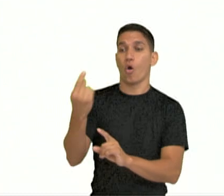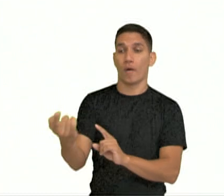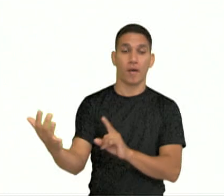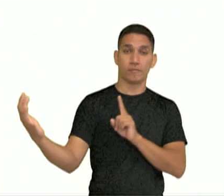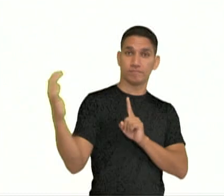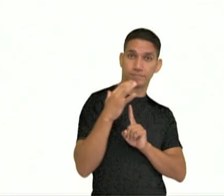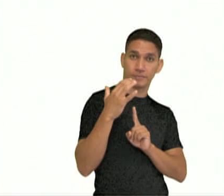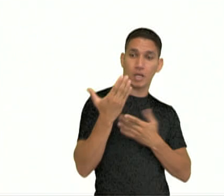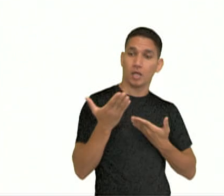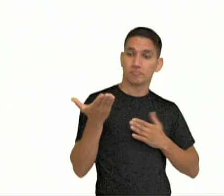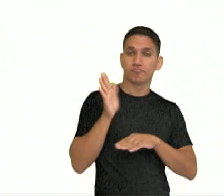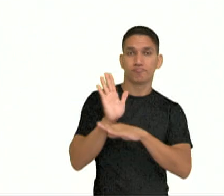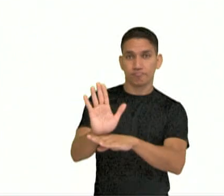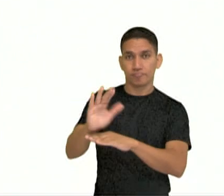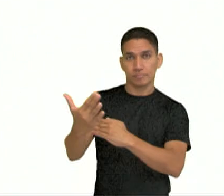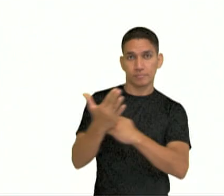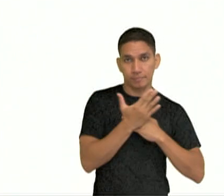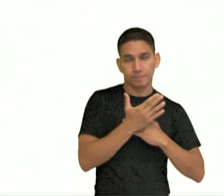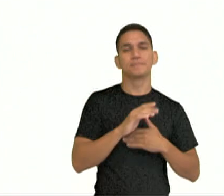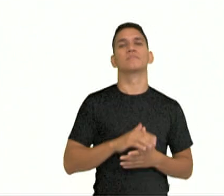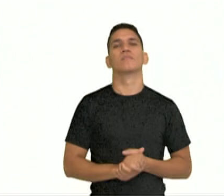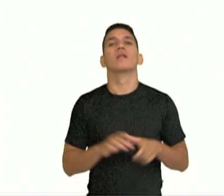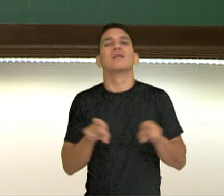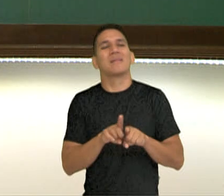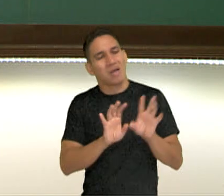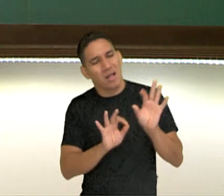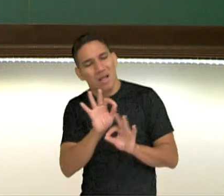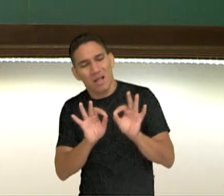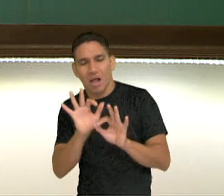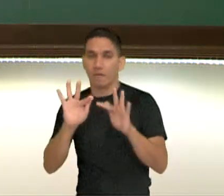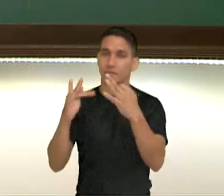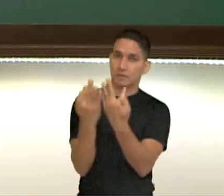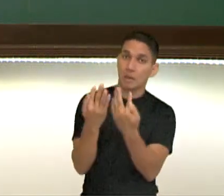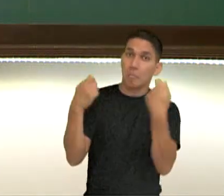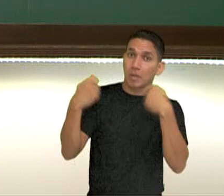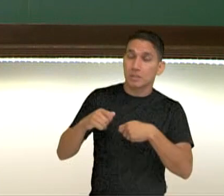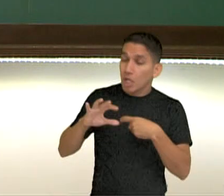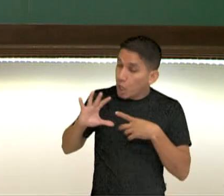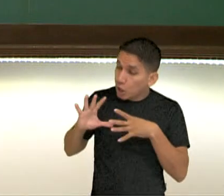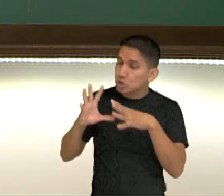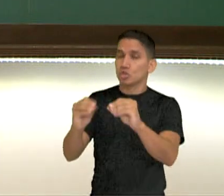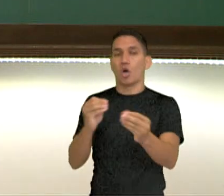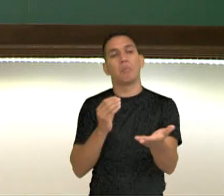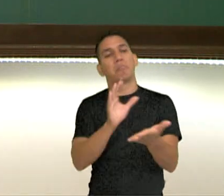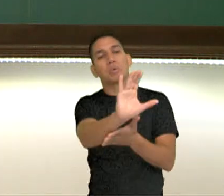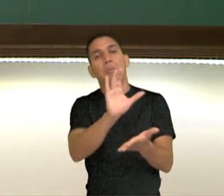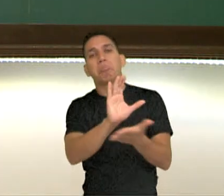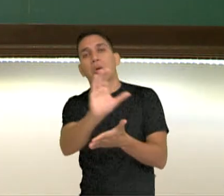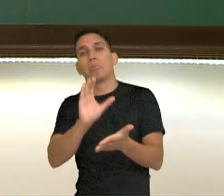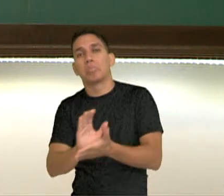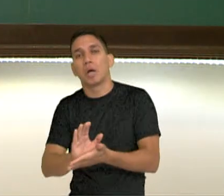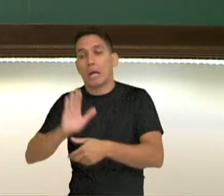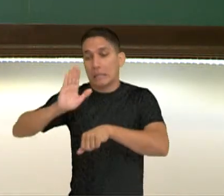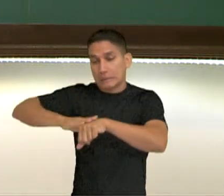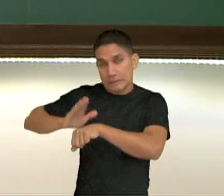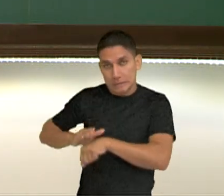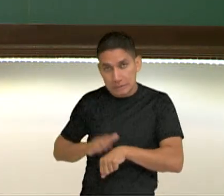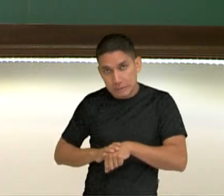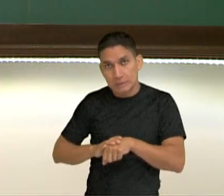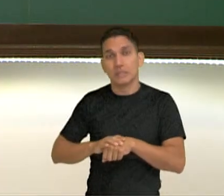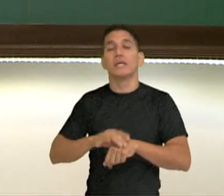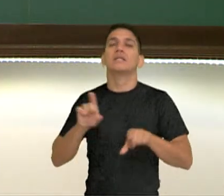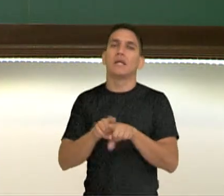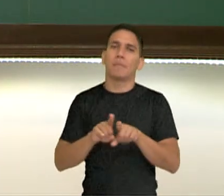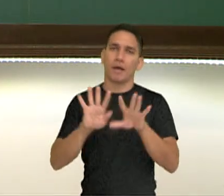bastante cuidado. E o planejamento familiar deve constar todas as despesas individuais e as despesas da